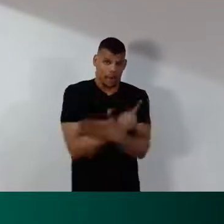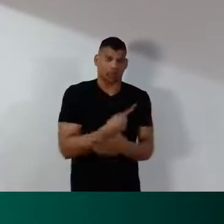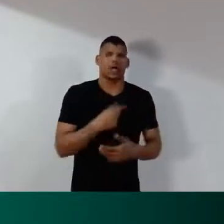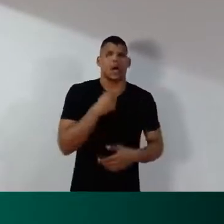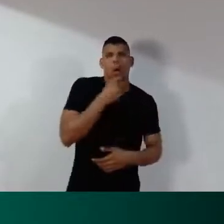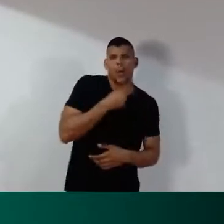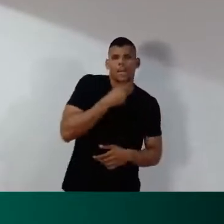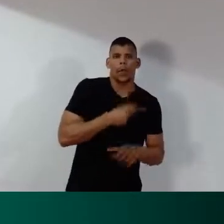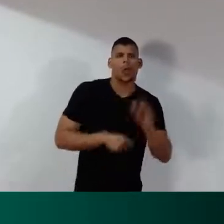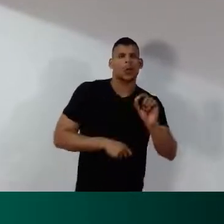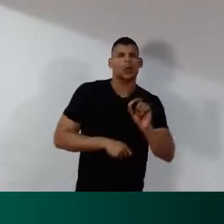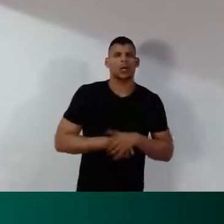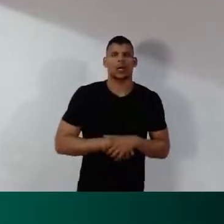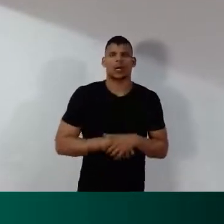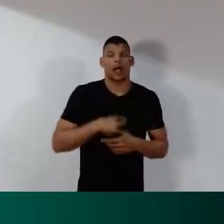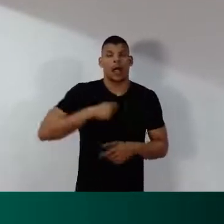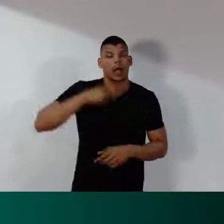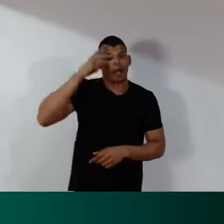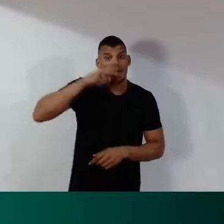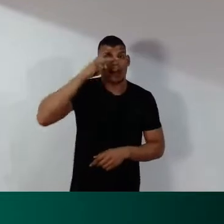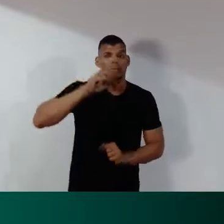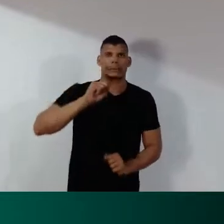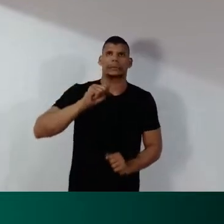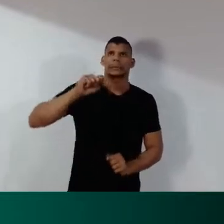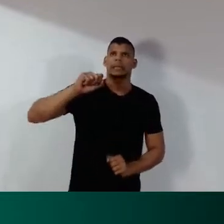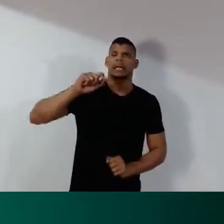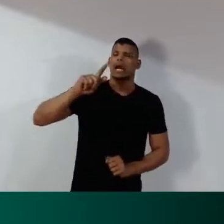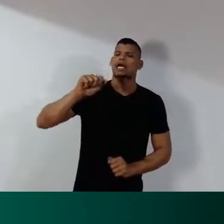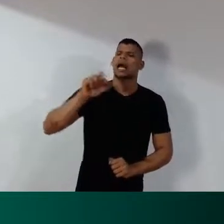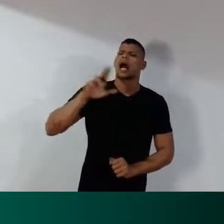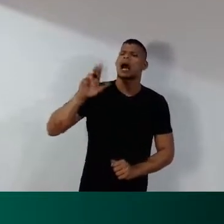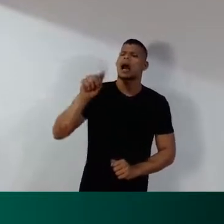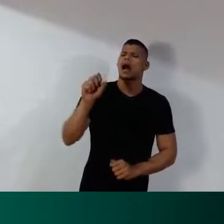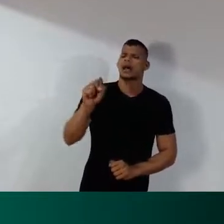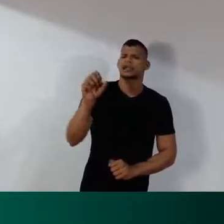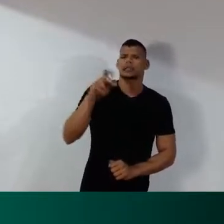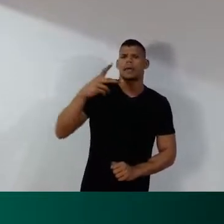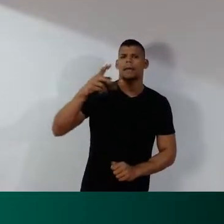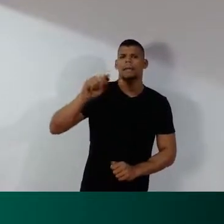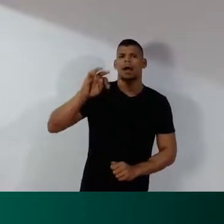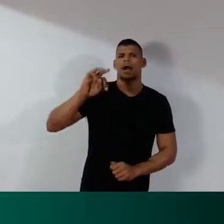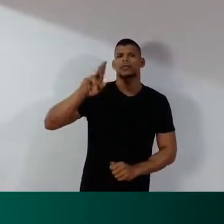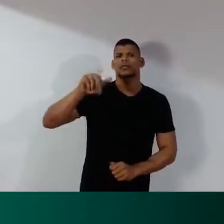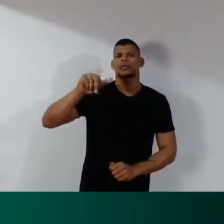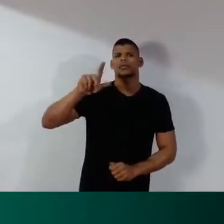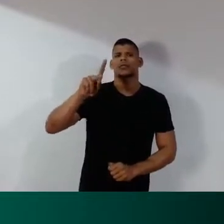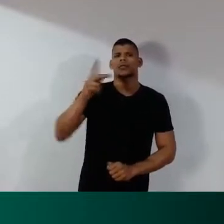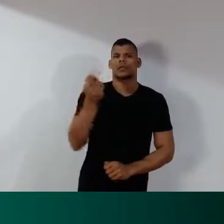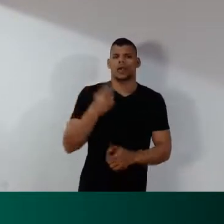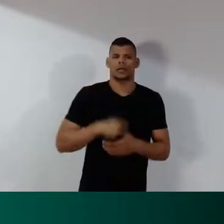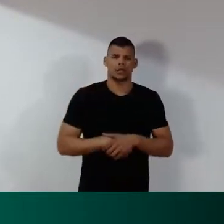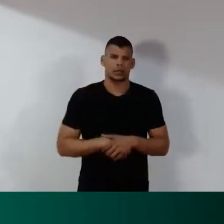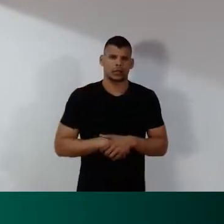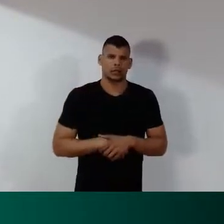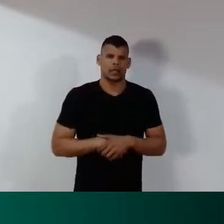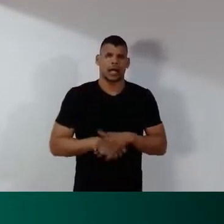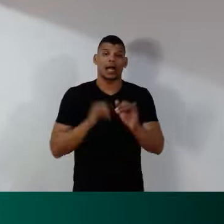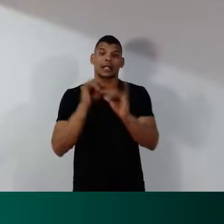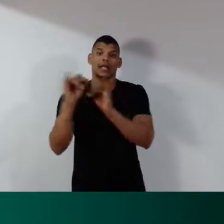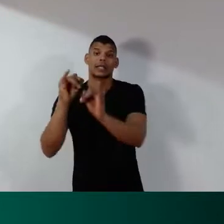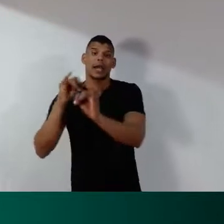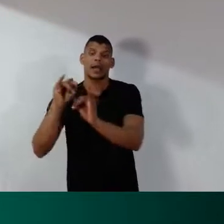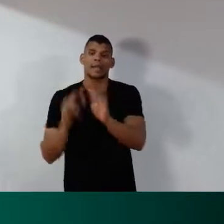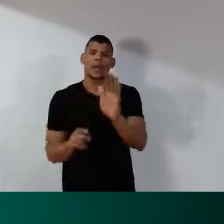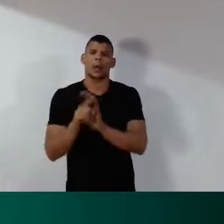aí falar nas garras da patrulha E aí na internet colar suricate e Fortaleza ordinária